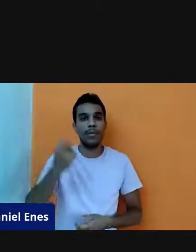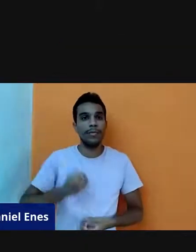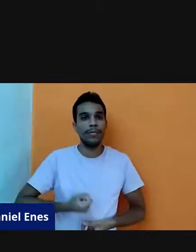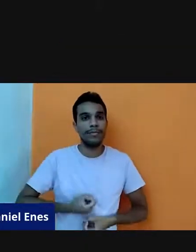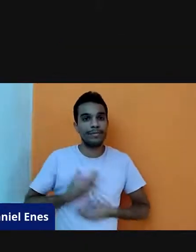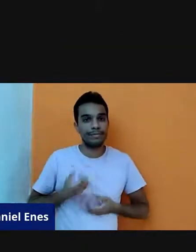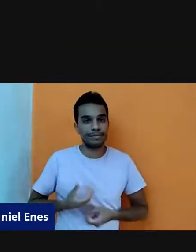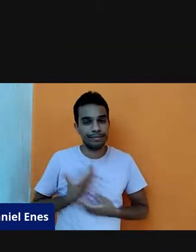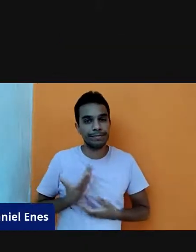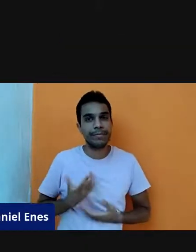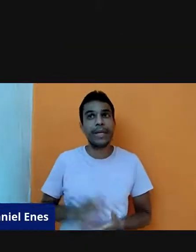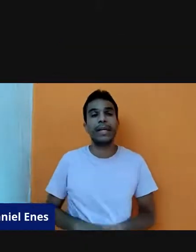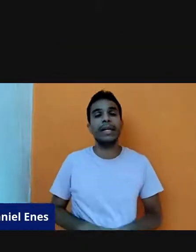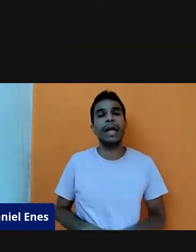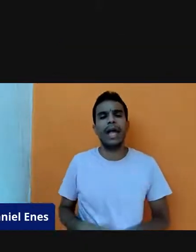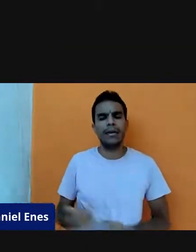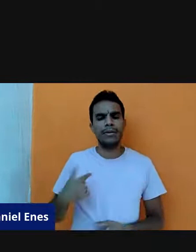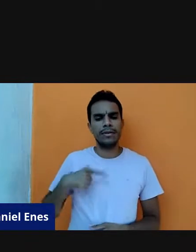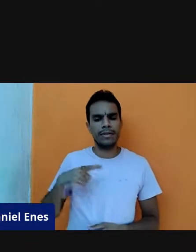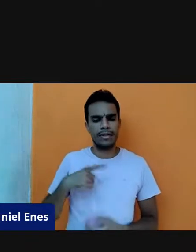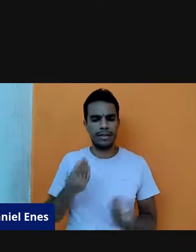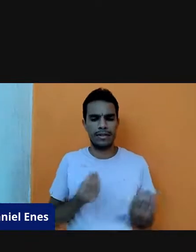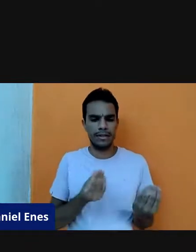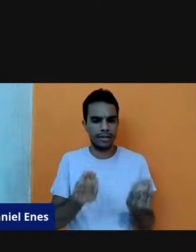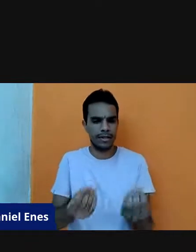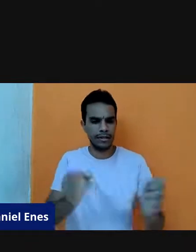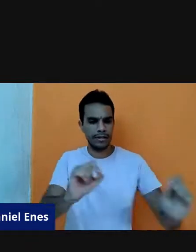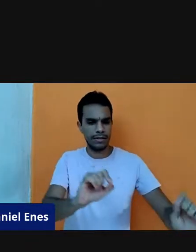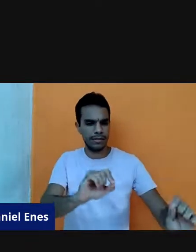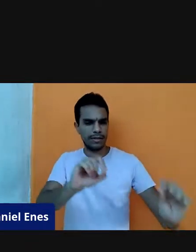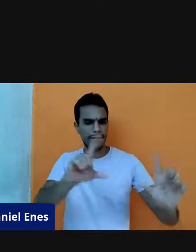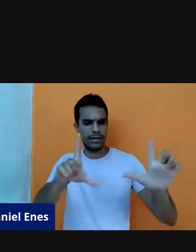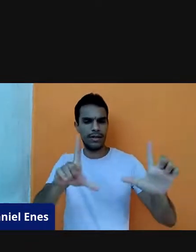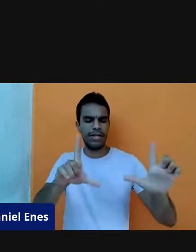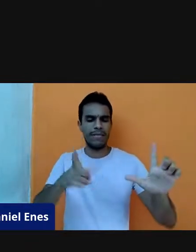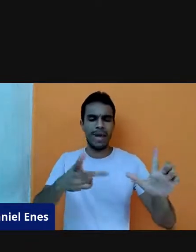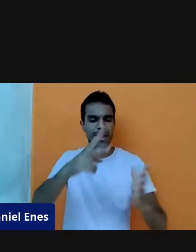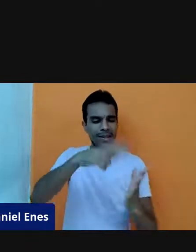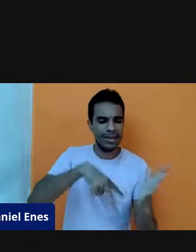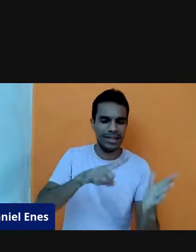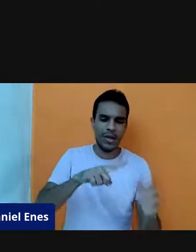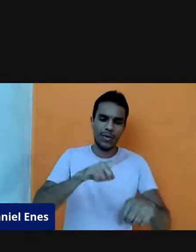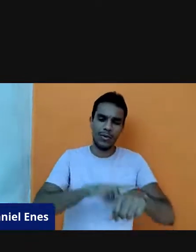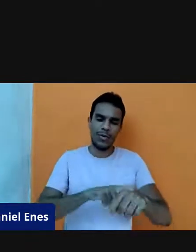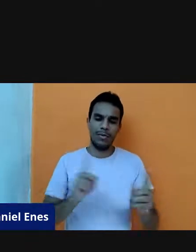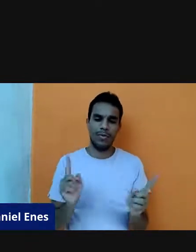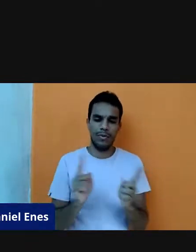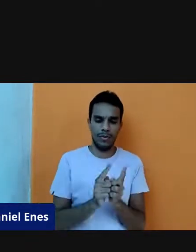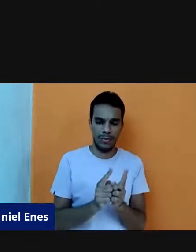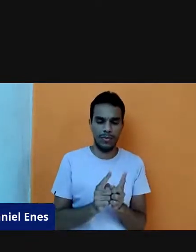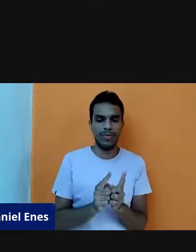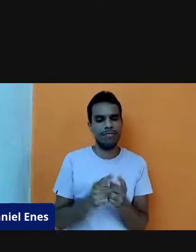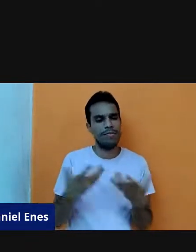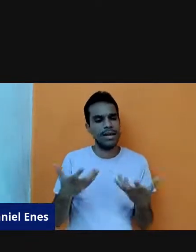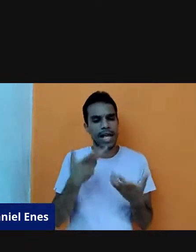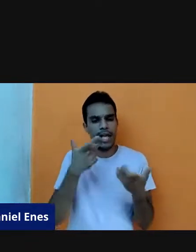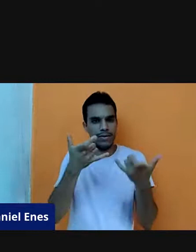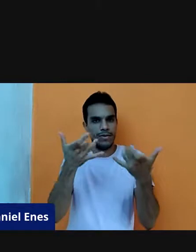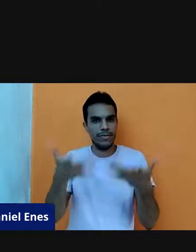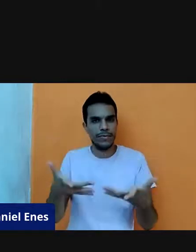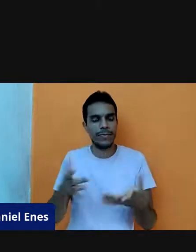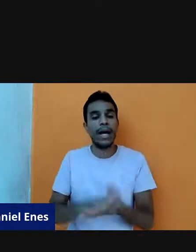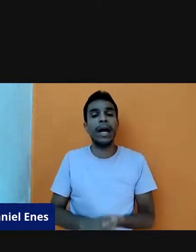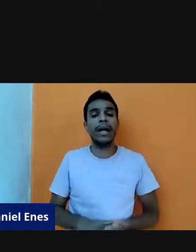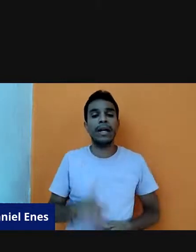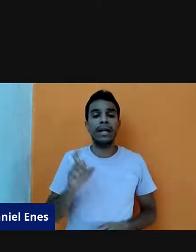até tinha trazido no slide, mas não vou ler, porque o nosso tempo é muito curto, mas quero falar sobre ele, que é